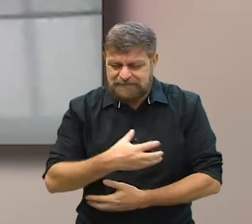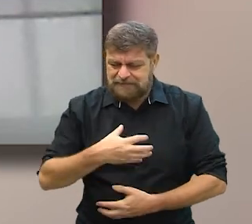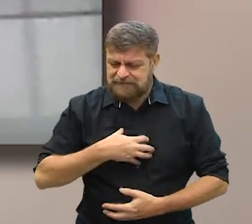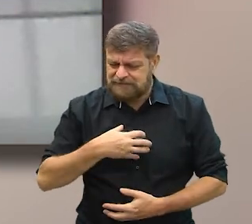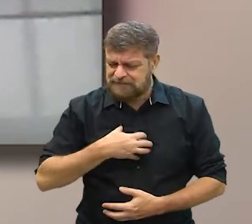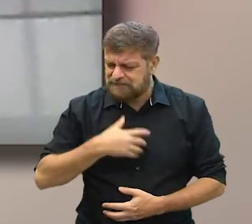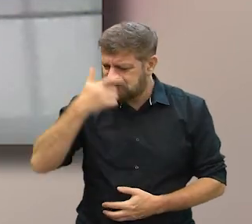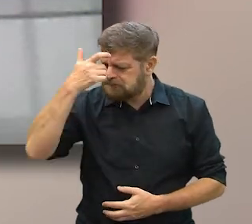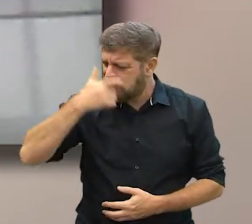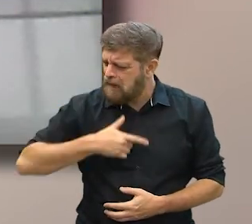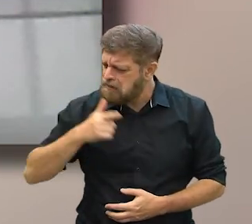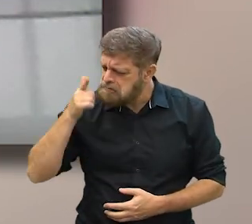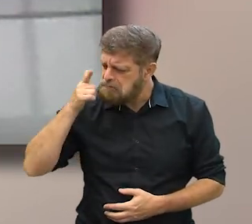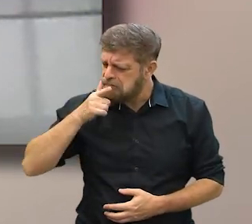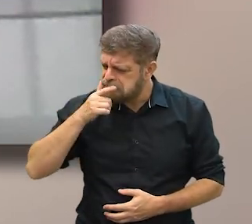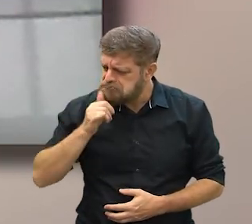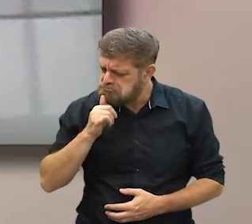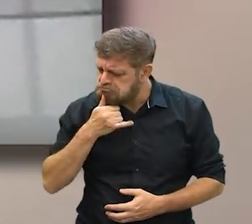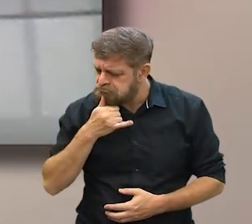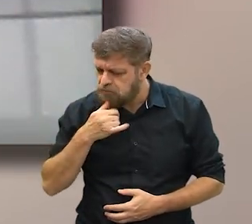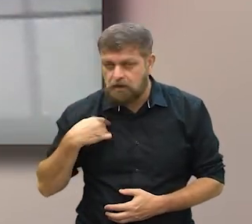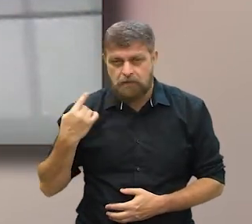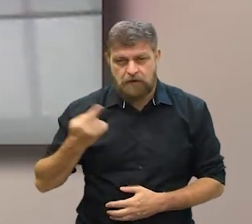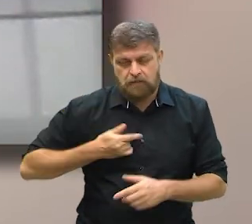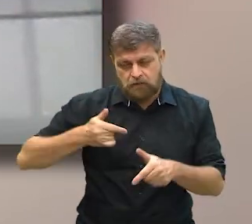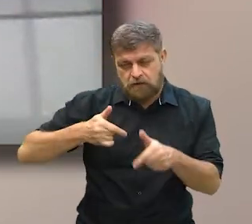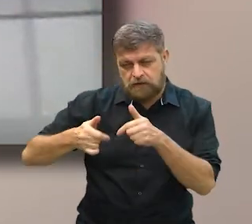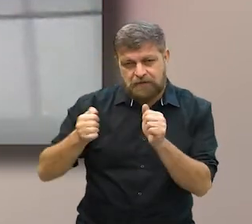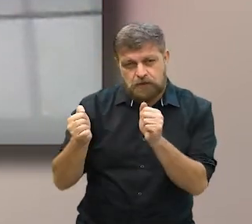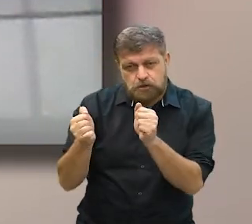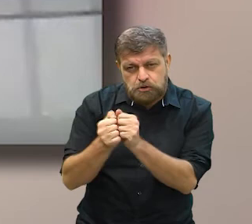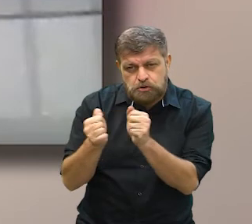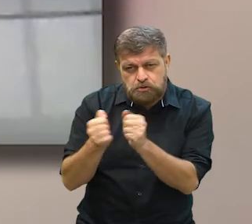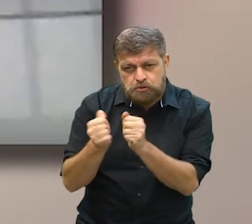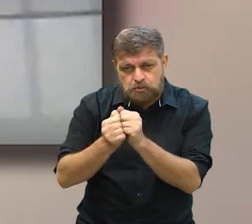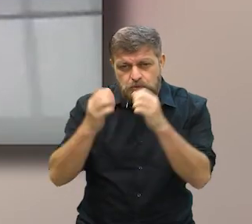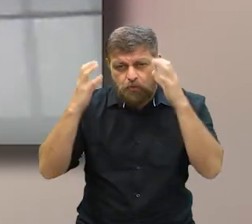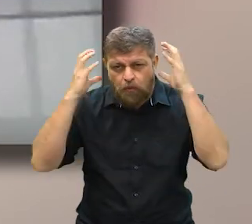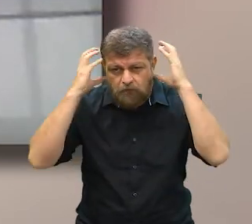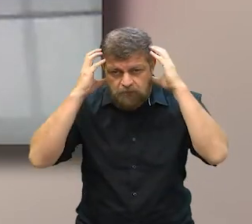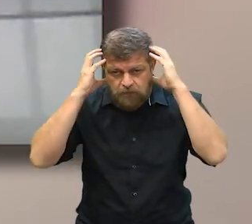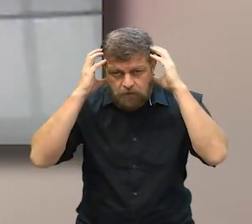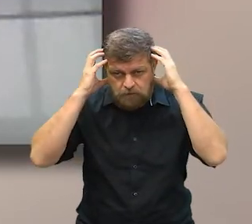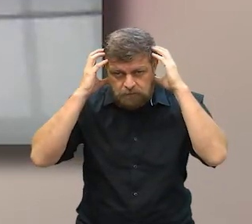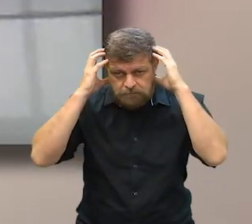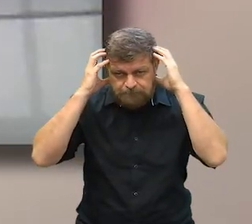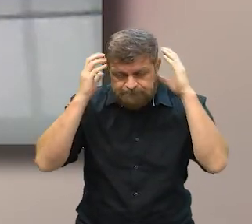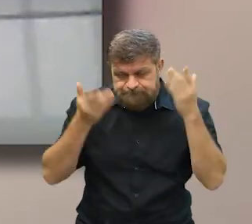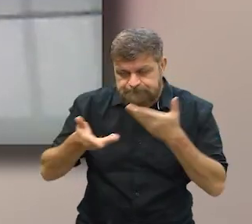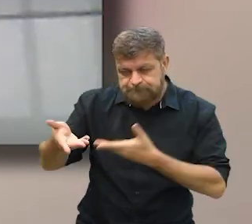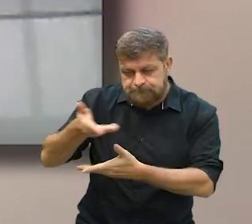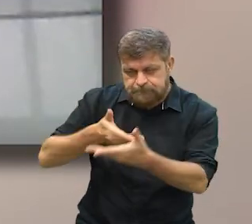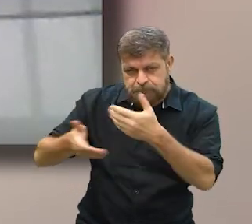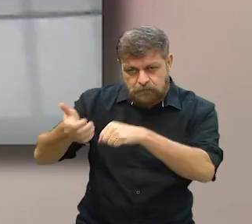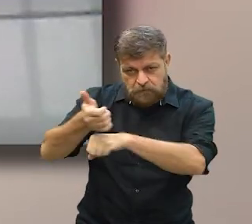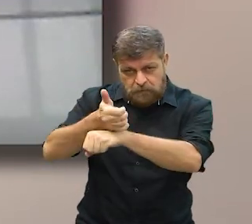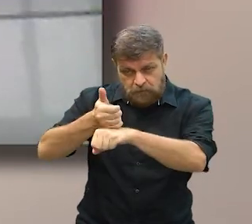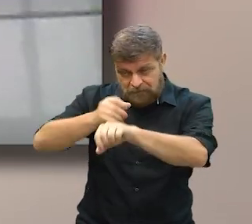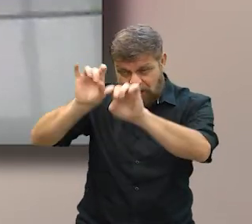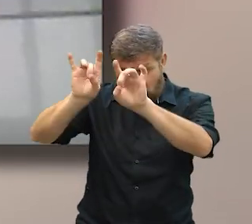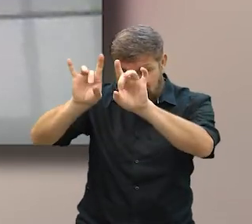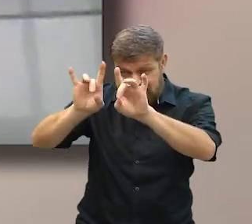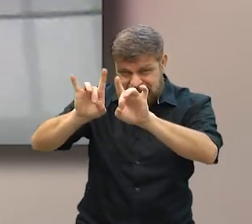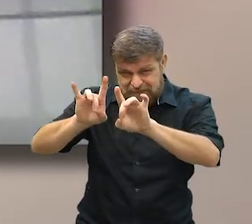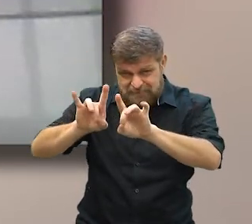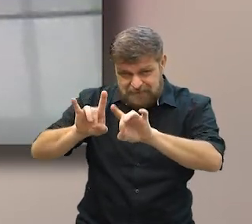tem. Mas depois que eu comecei a trabalhar junto com fonos que se especializaram